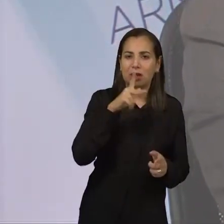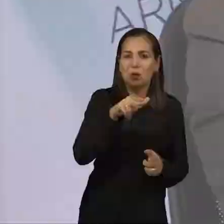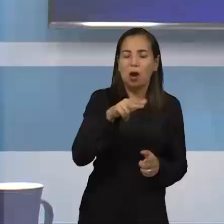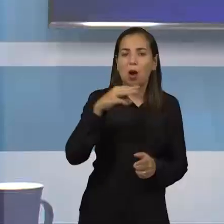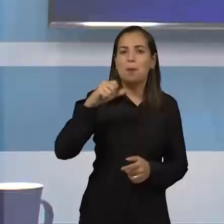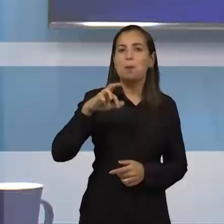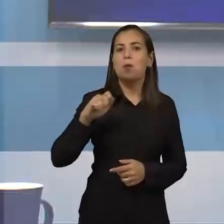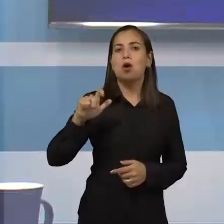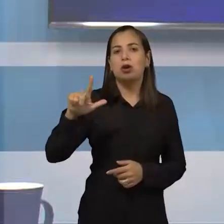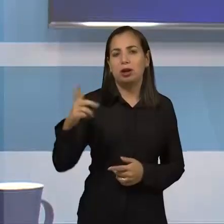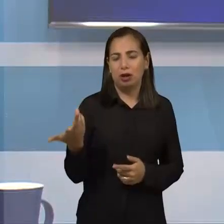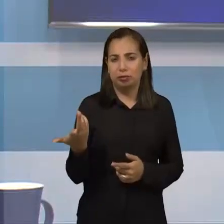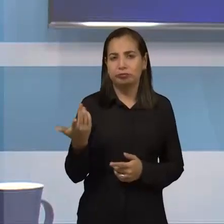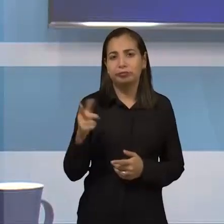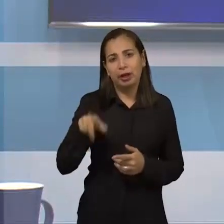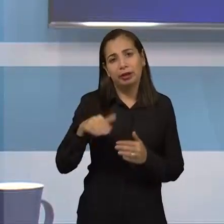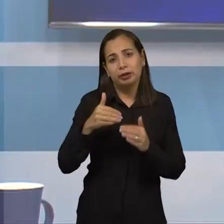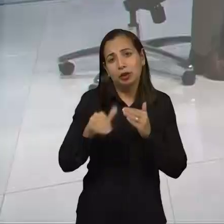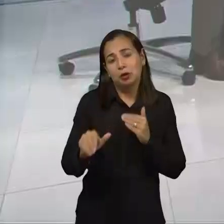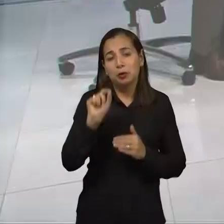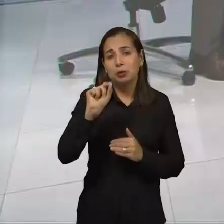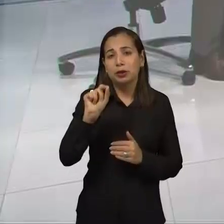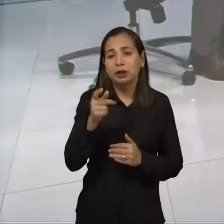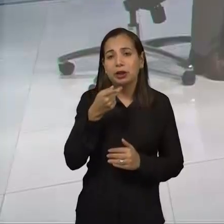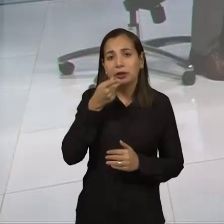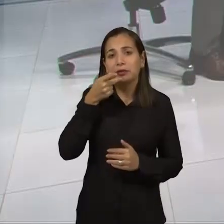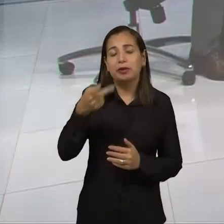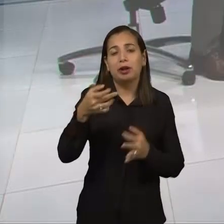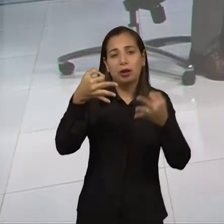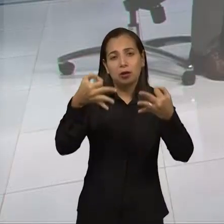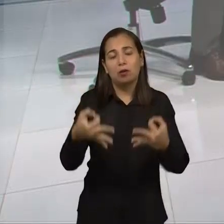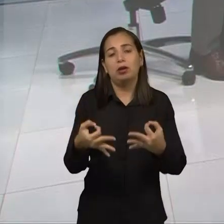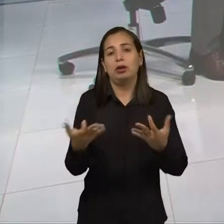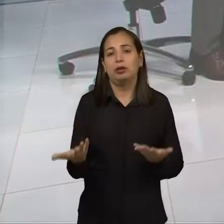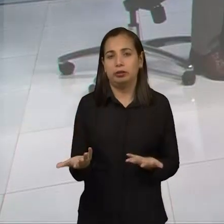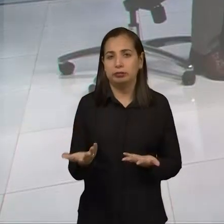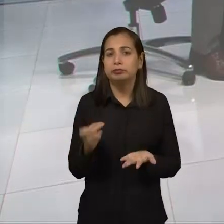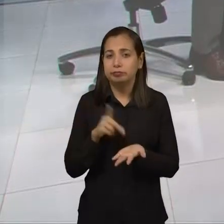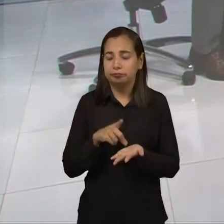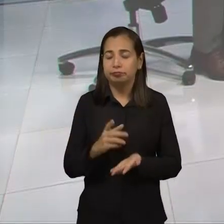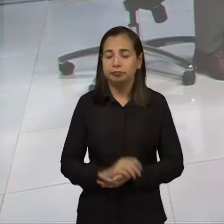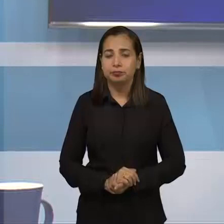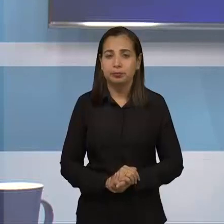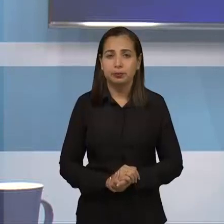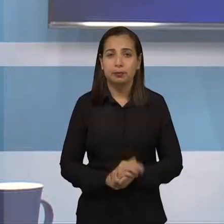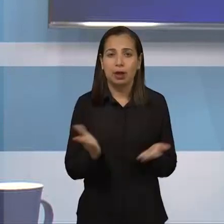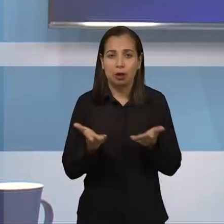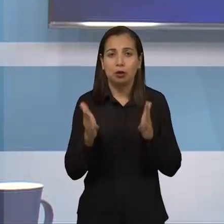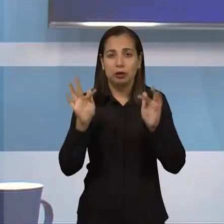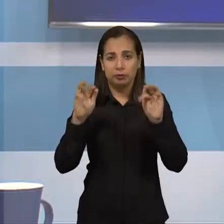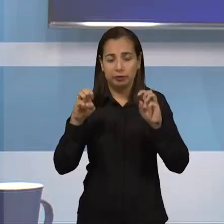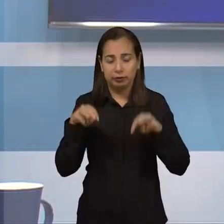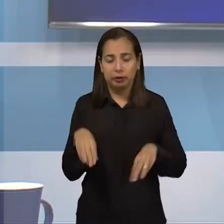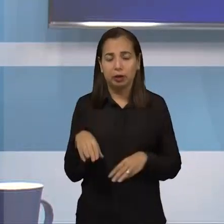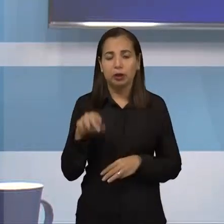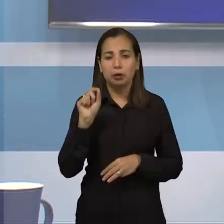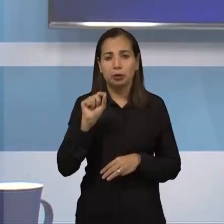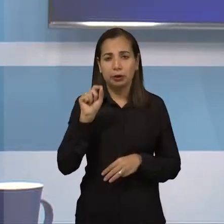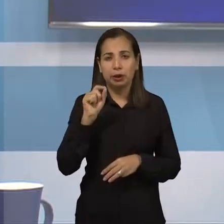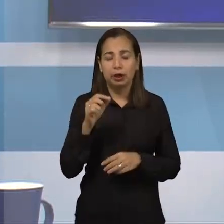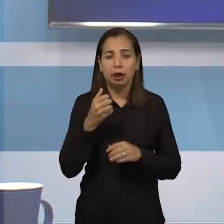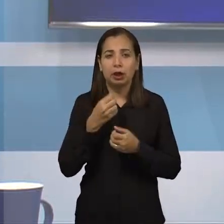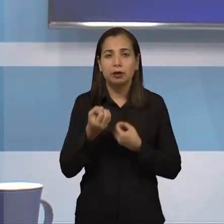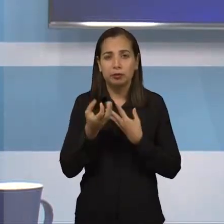aqui na contestação, em vez de enfrentar a contestação técnica. Só para finalizar, uma